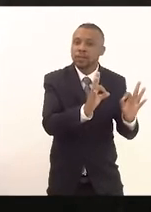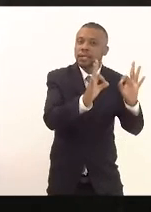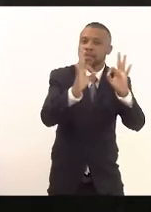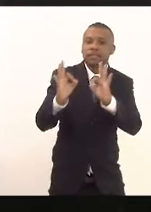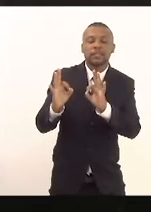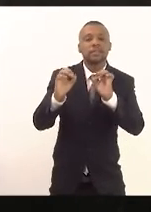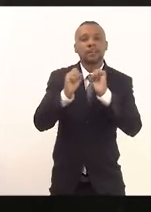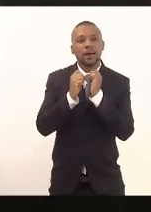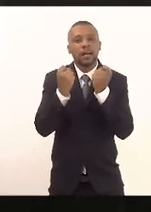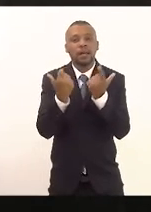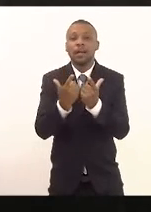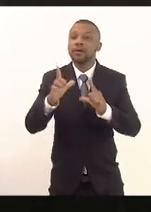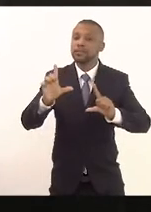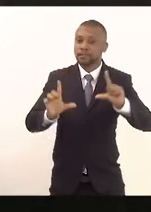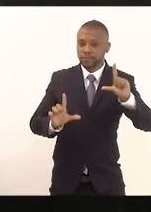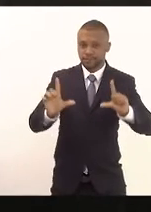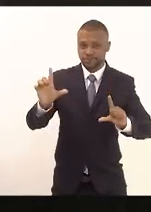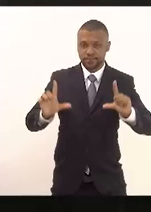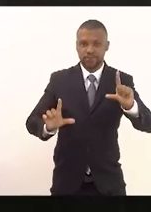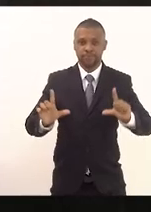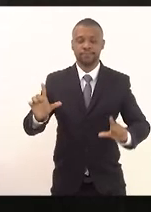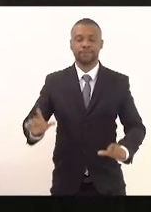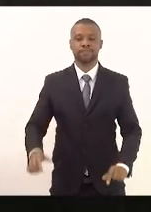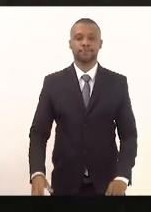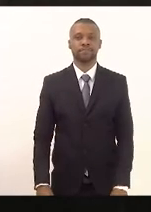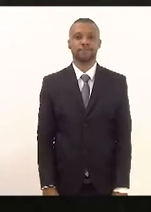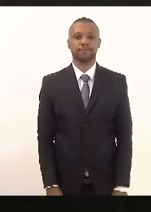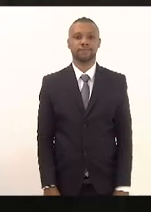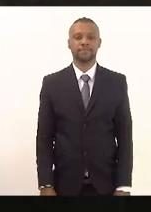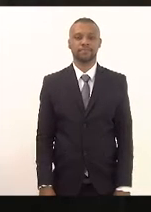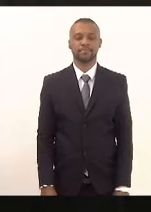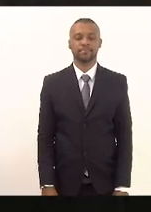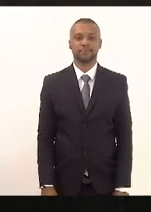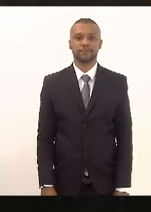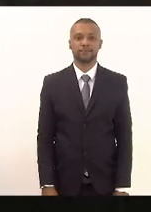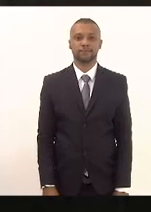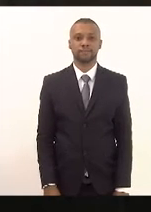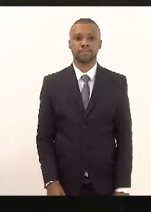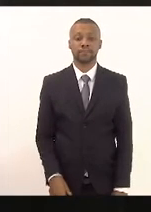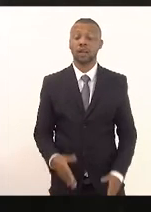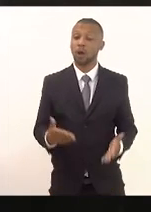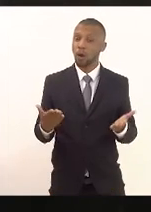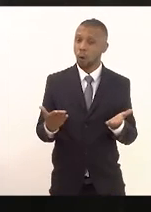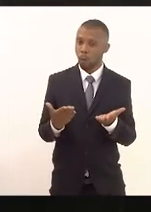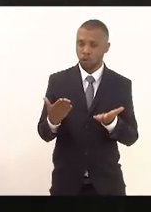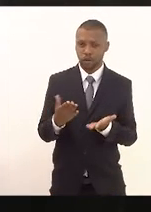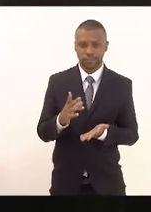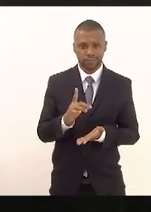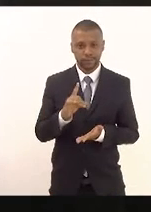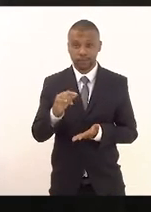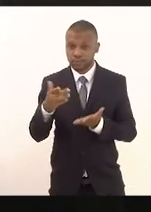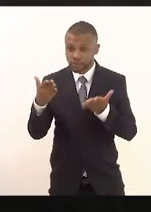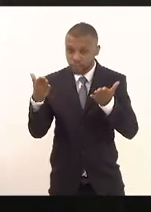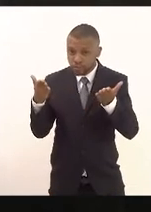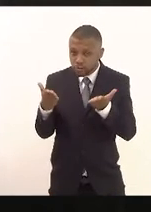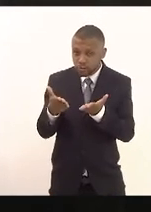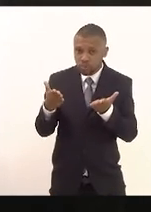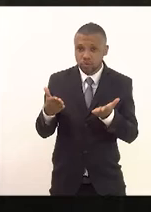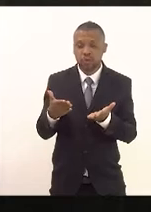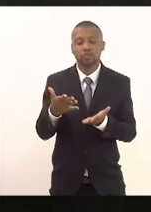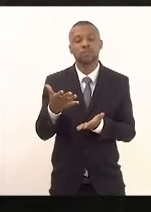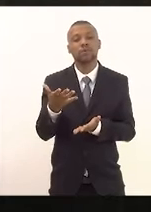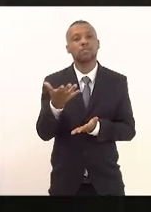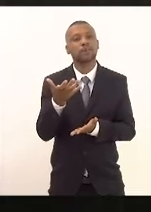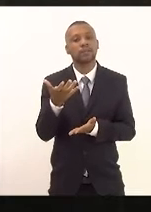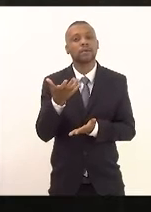à TV alerj e no dia de hoje senhor presidente eu